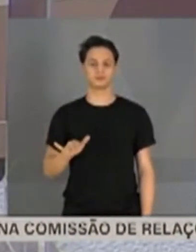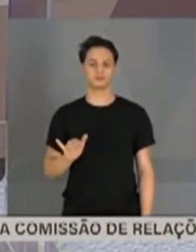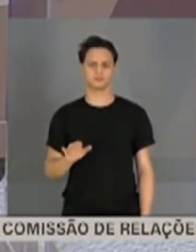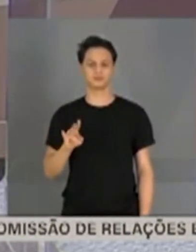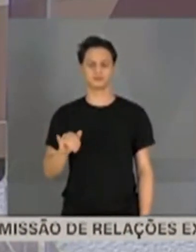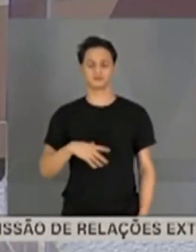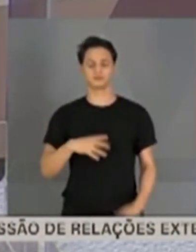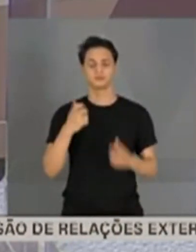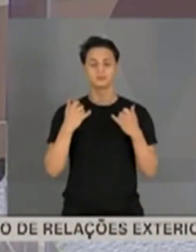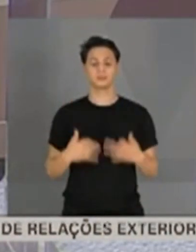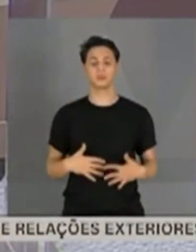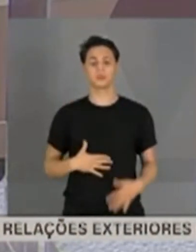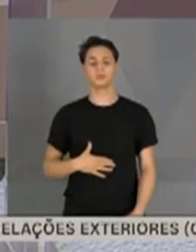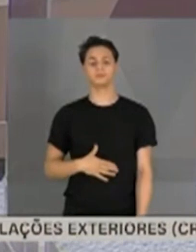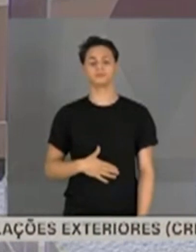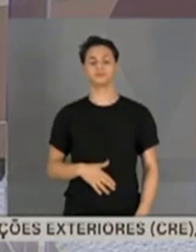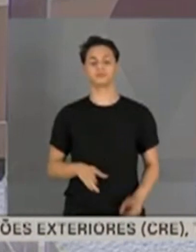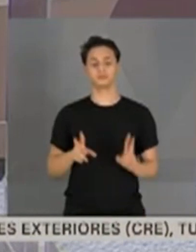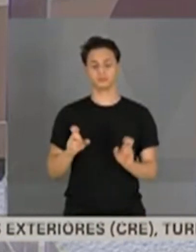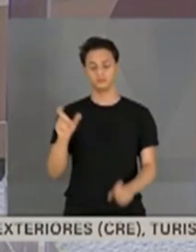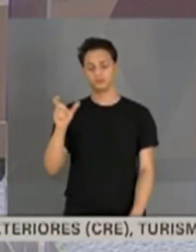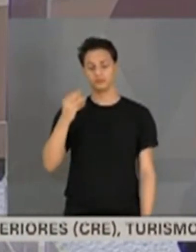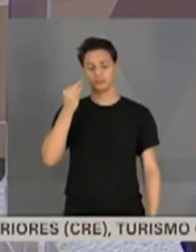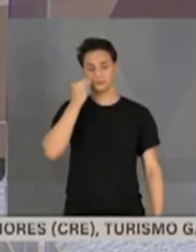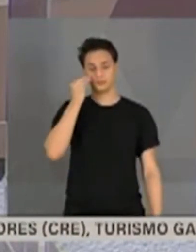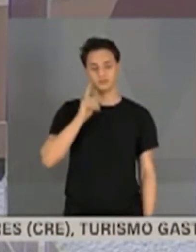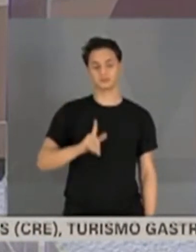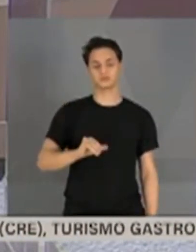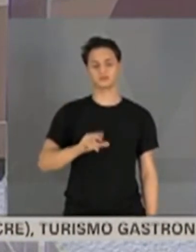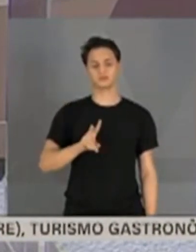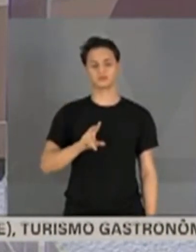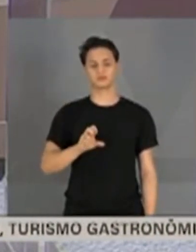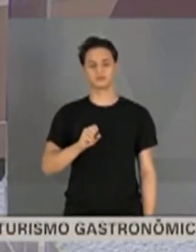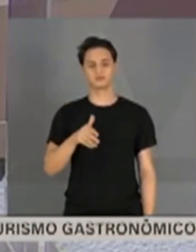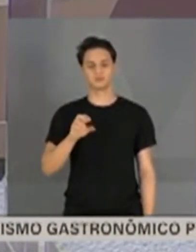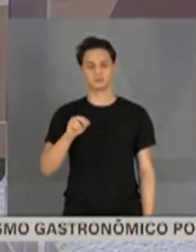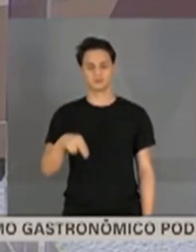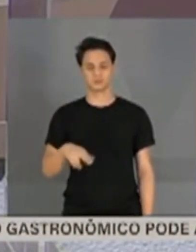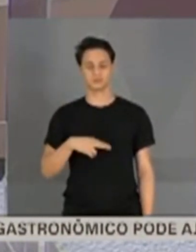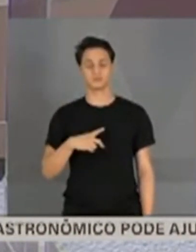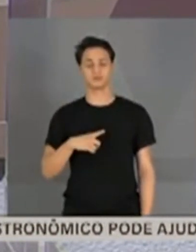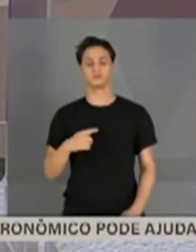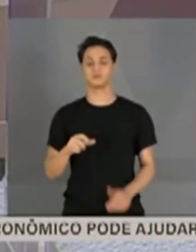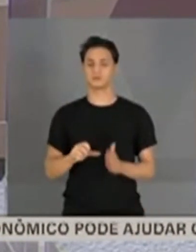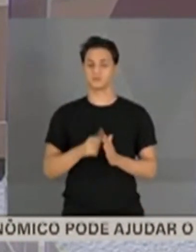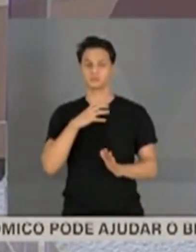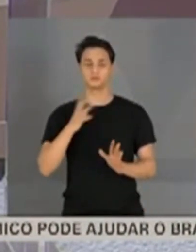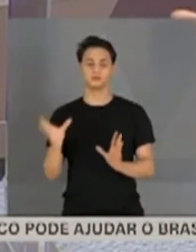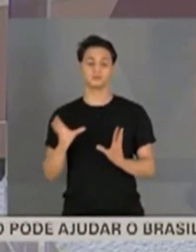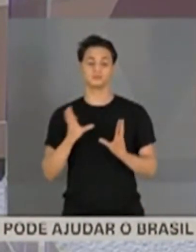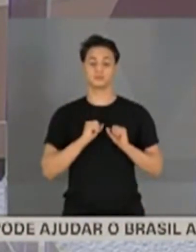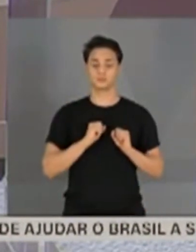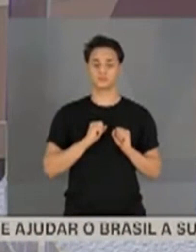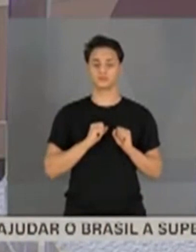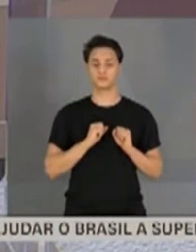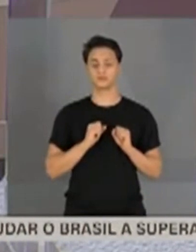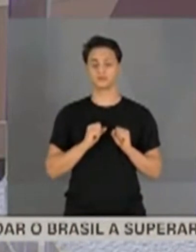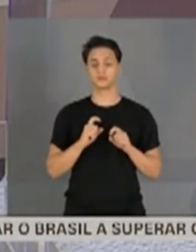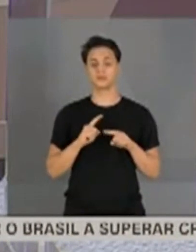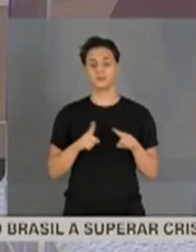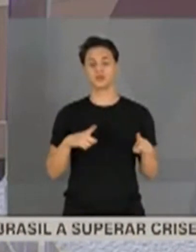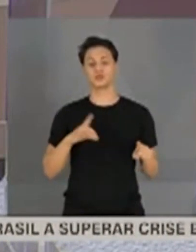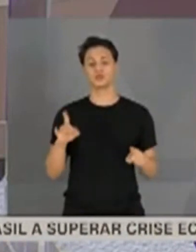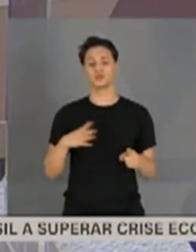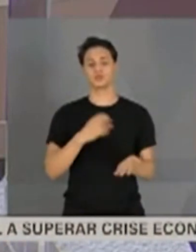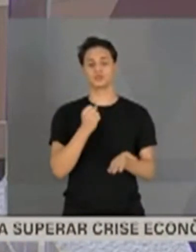esse Livison. Nesse período que eles receberam, inclusive, só oficializar. Primeiro eles receberam, mas só conseguiram